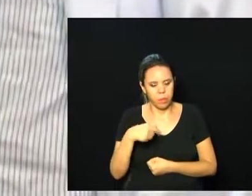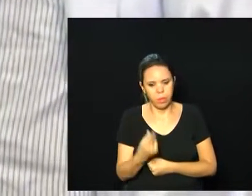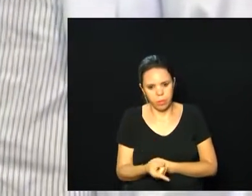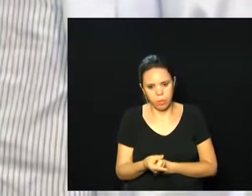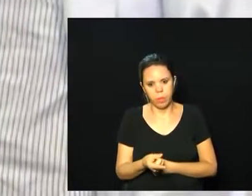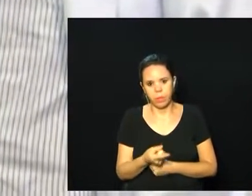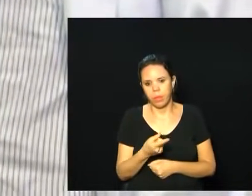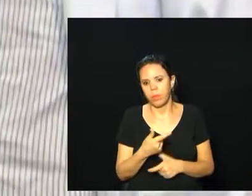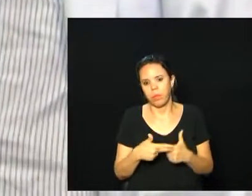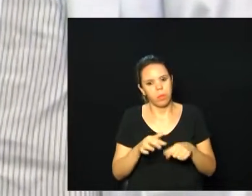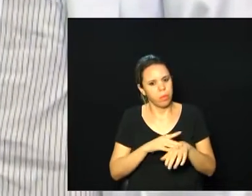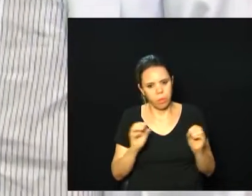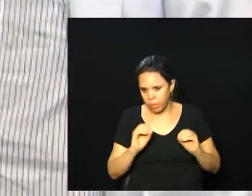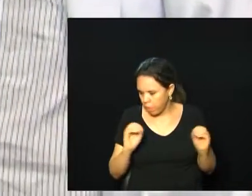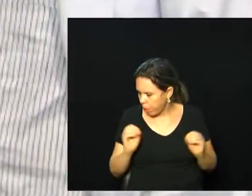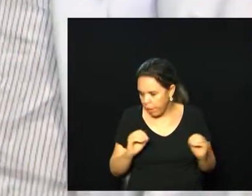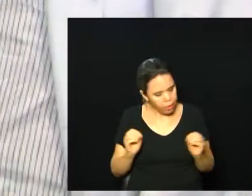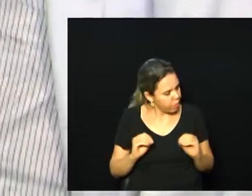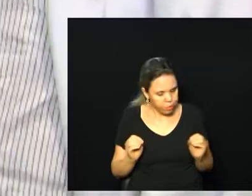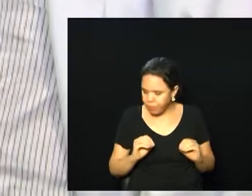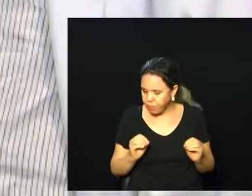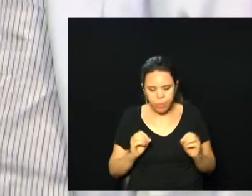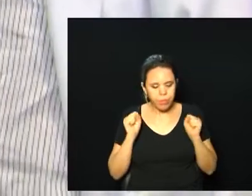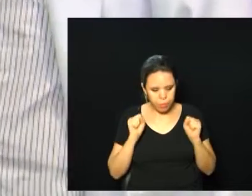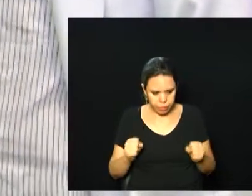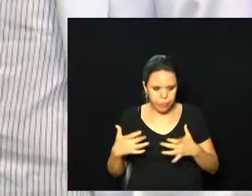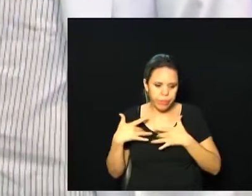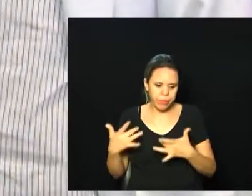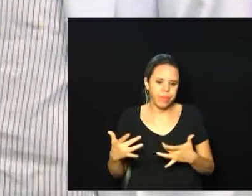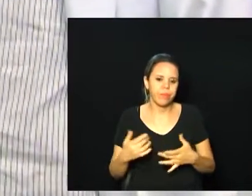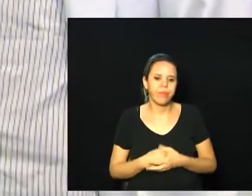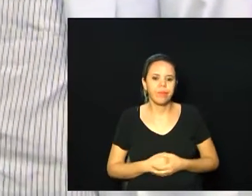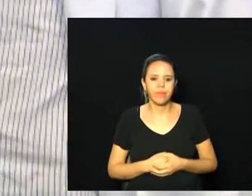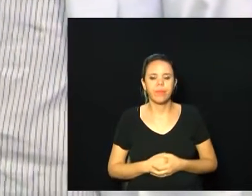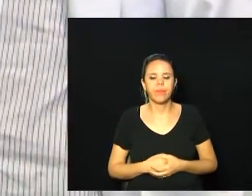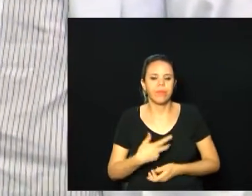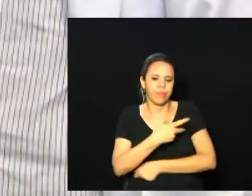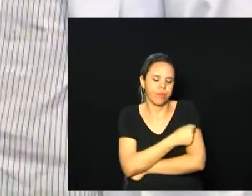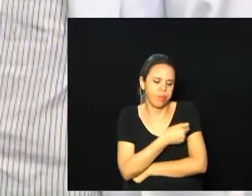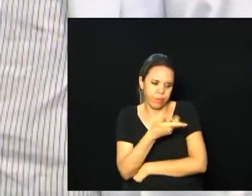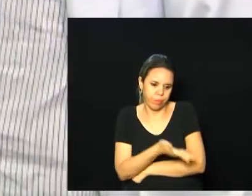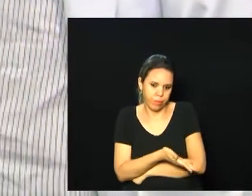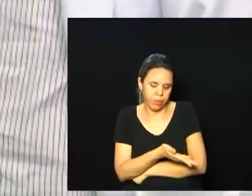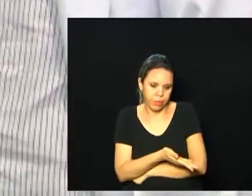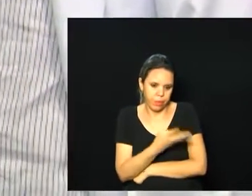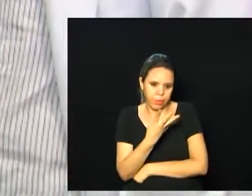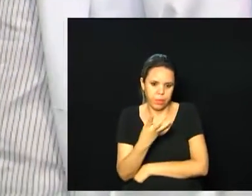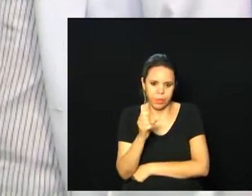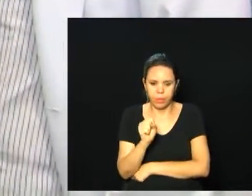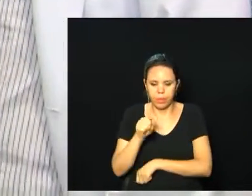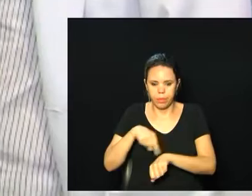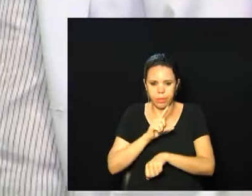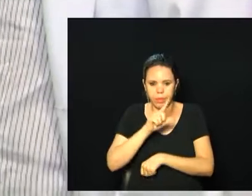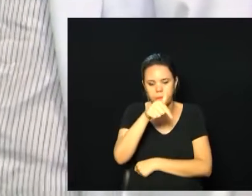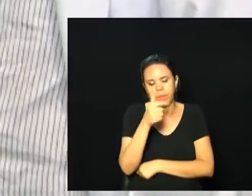sem sequelas, sem nenhum sintoma, pode doar também. E quem tomou a vacina 48 horas